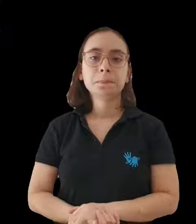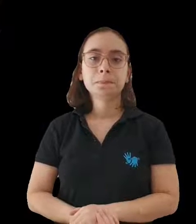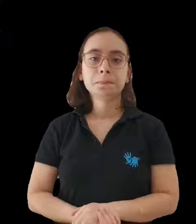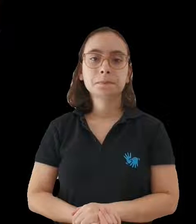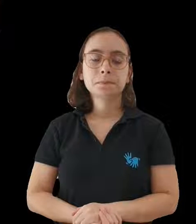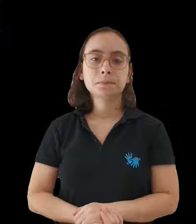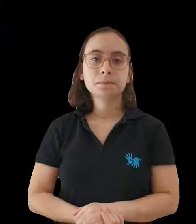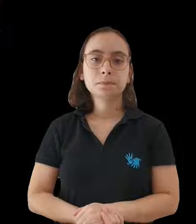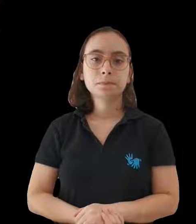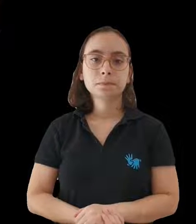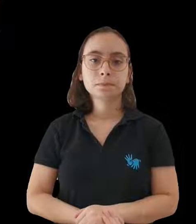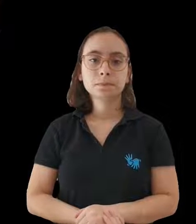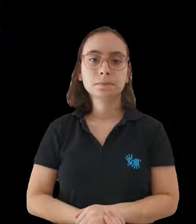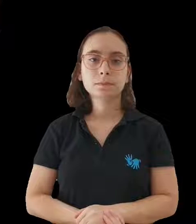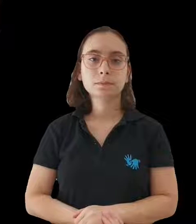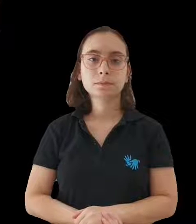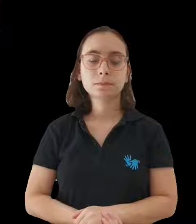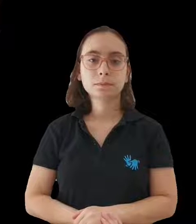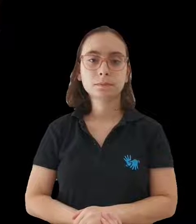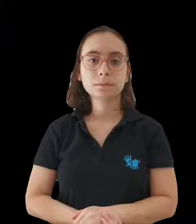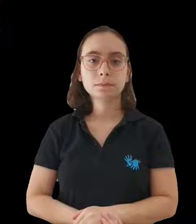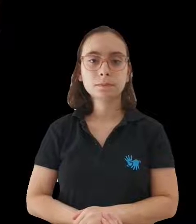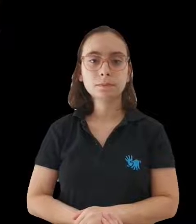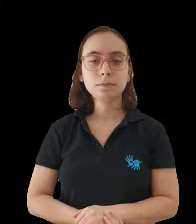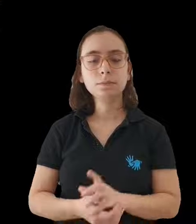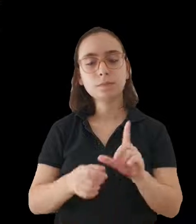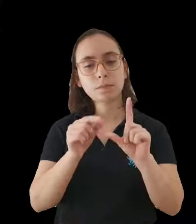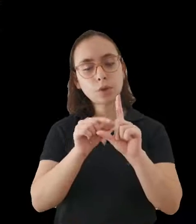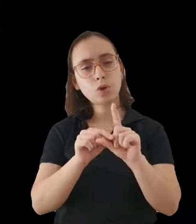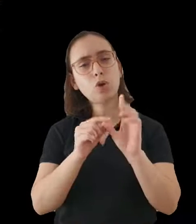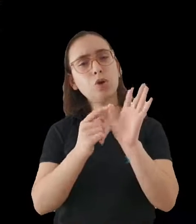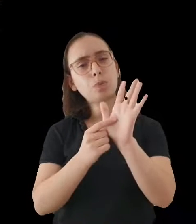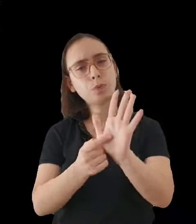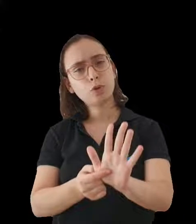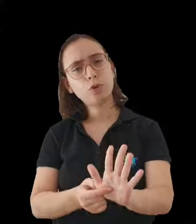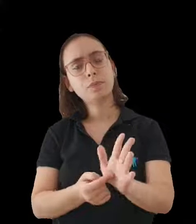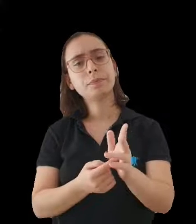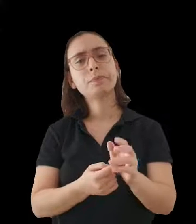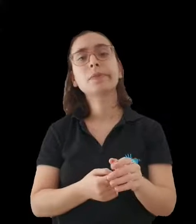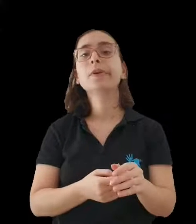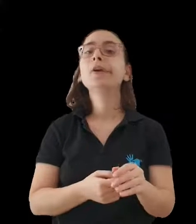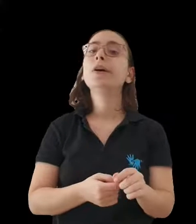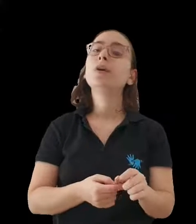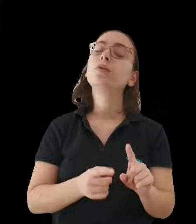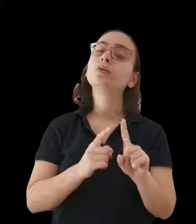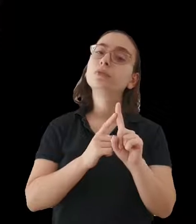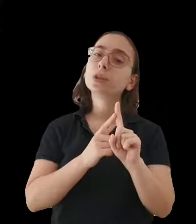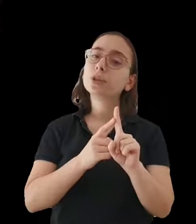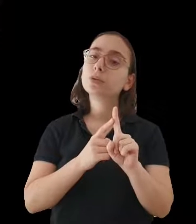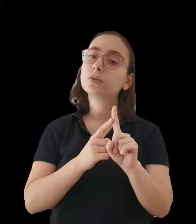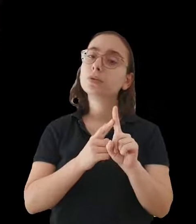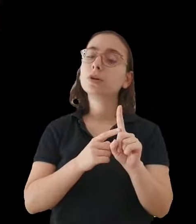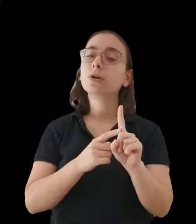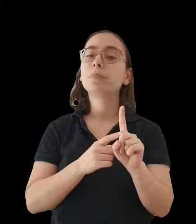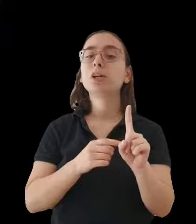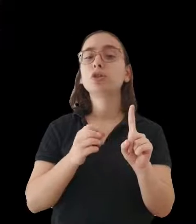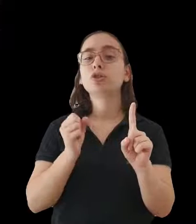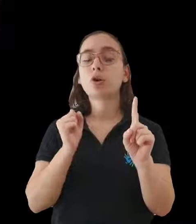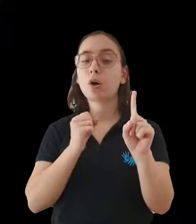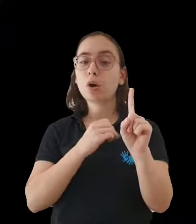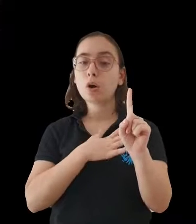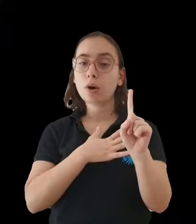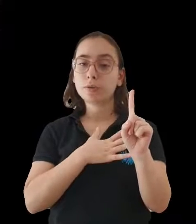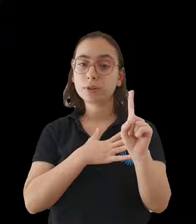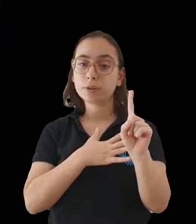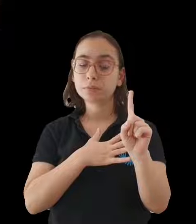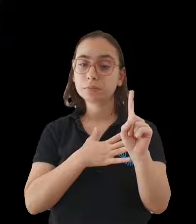Ó, isso. Pega o personagem e apresenta o filho mais novo. Aí pega um. Mostra lá na frente.